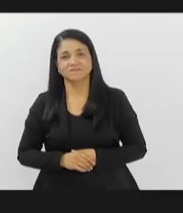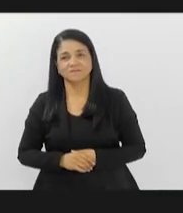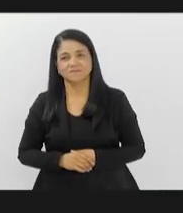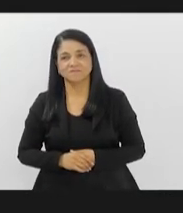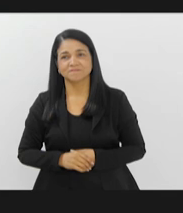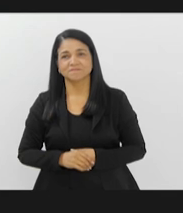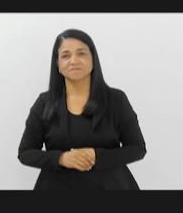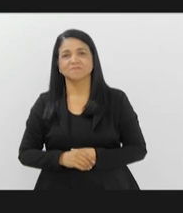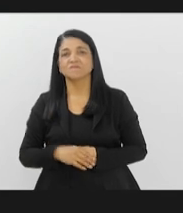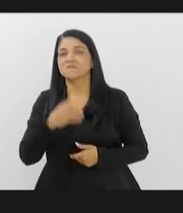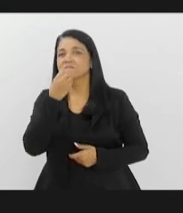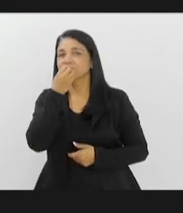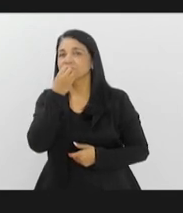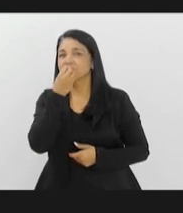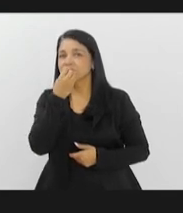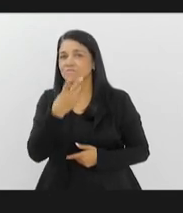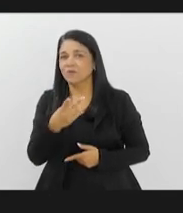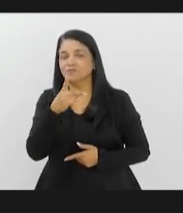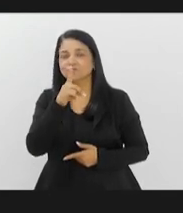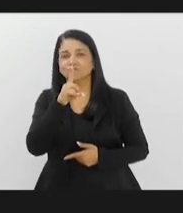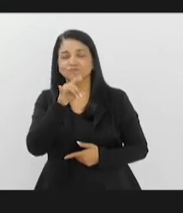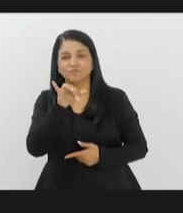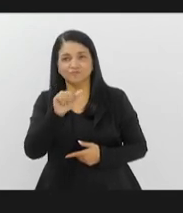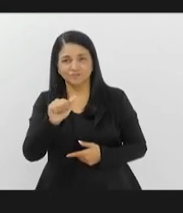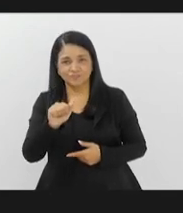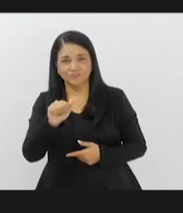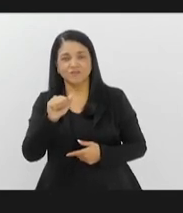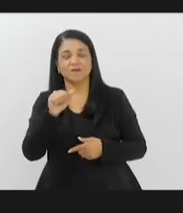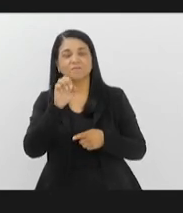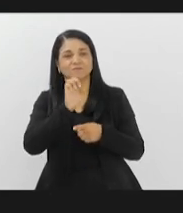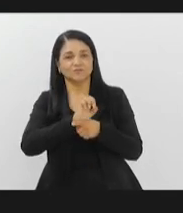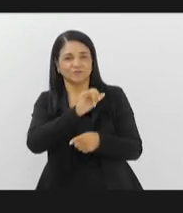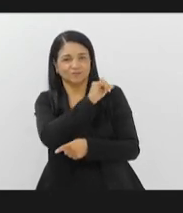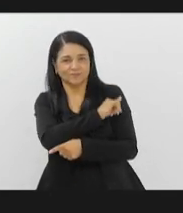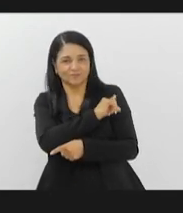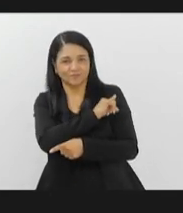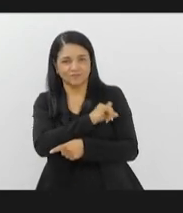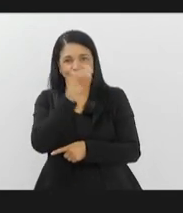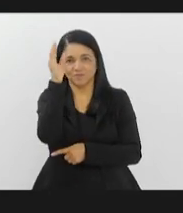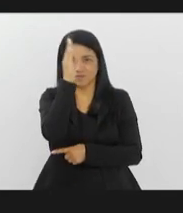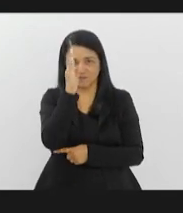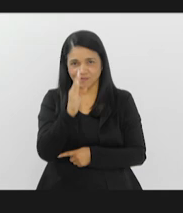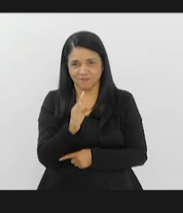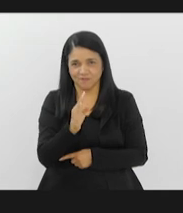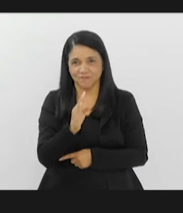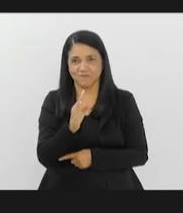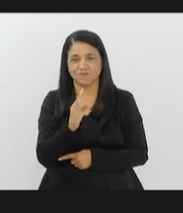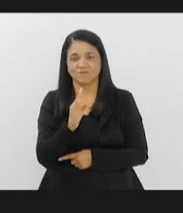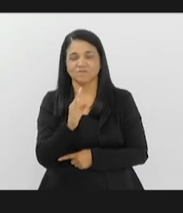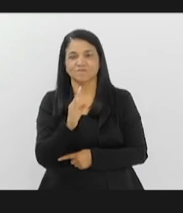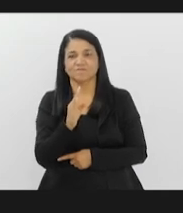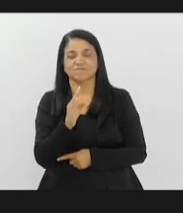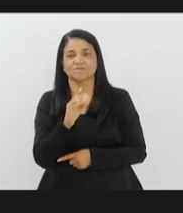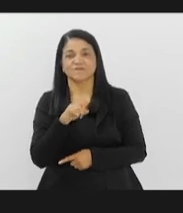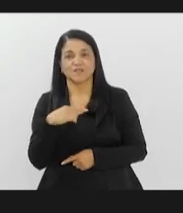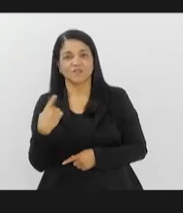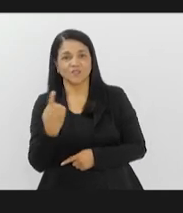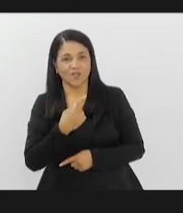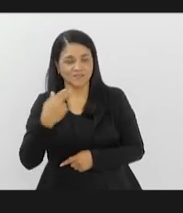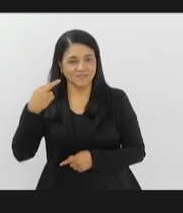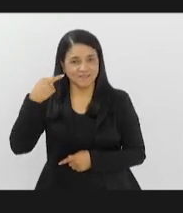Muito bom dia para o Rio de Janeiro, para o Brasil. Nós em